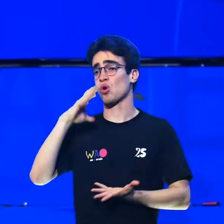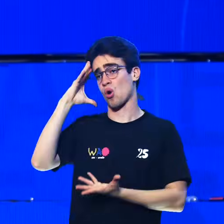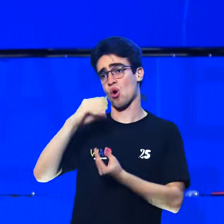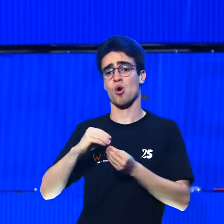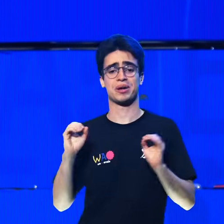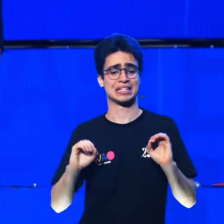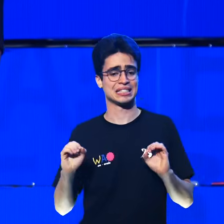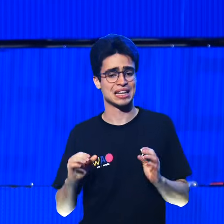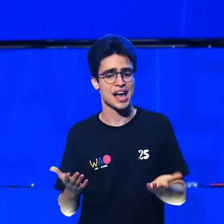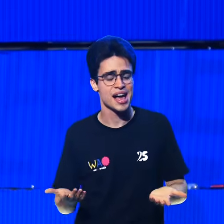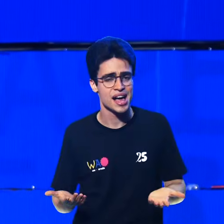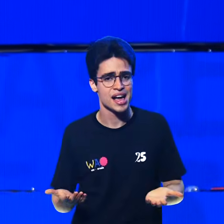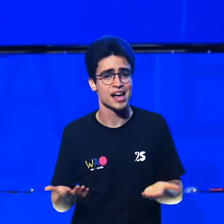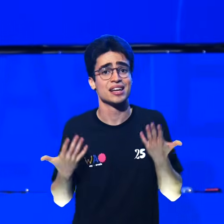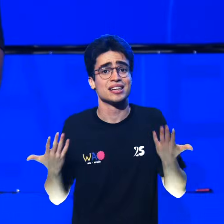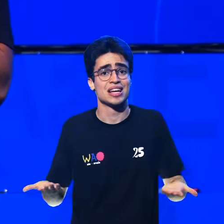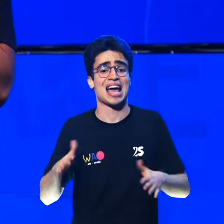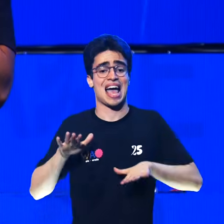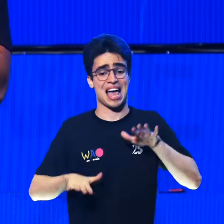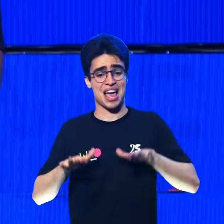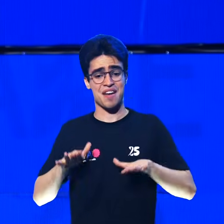tudo que nós somos é apenas um